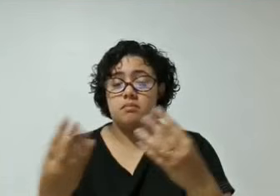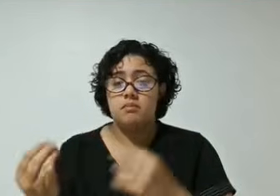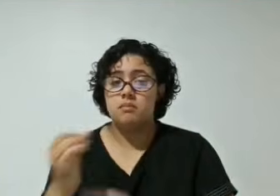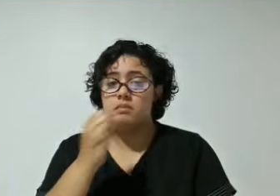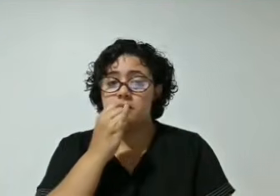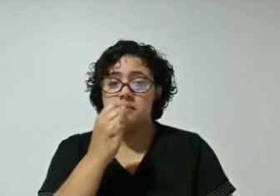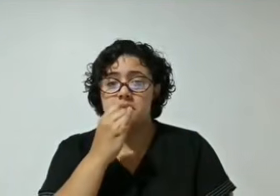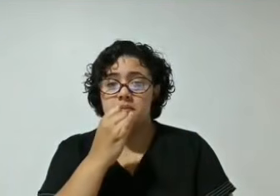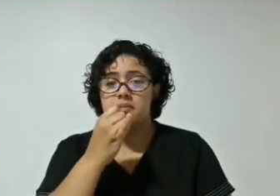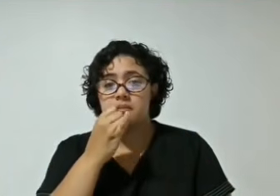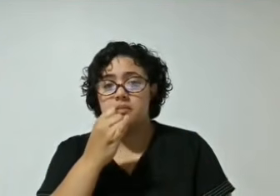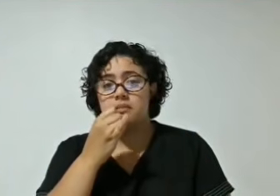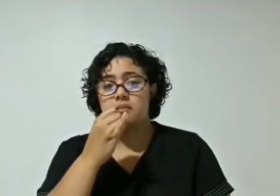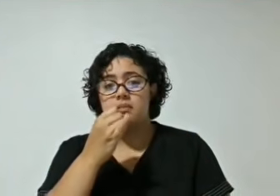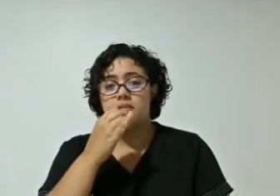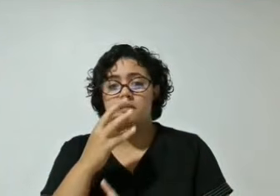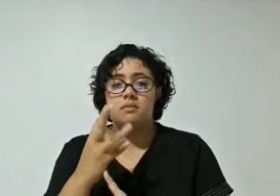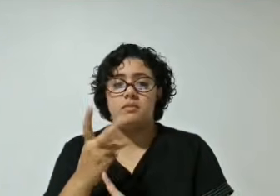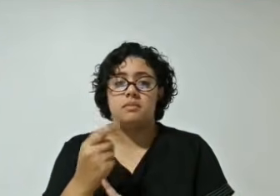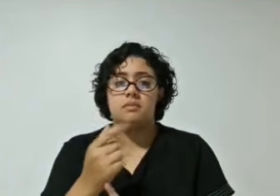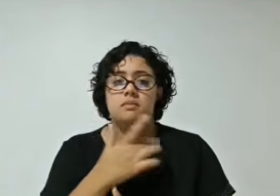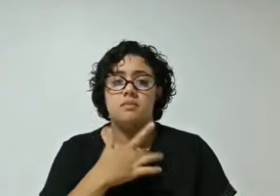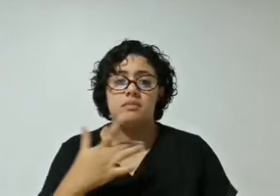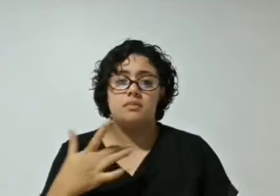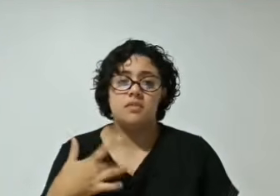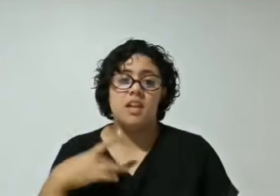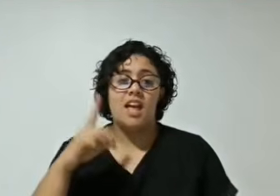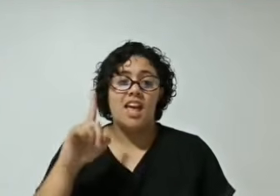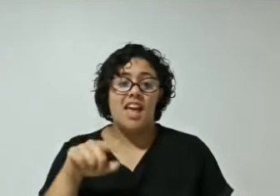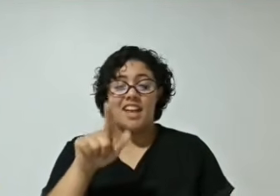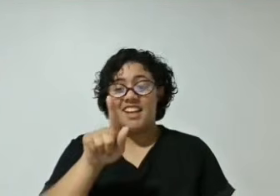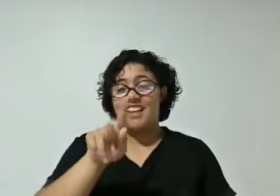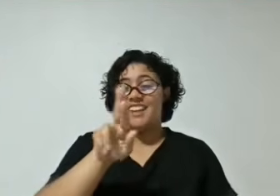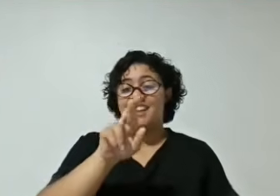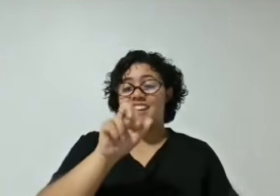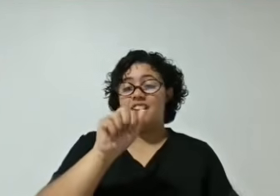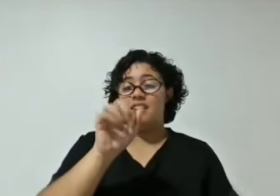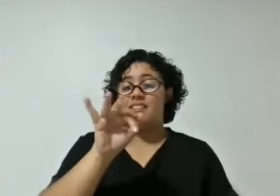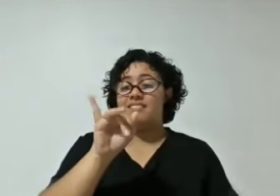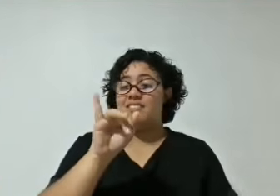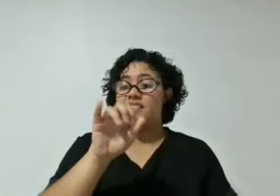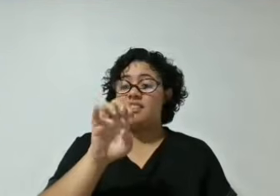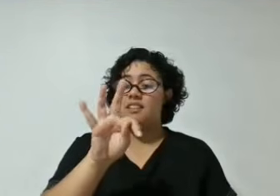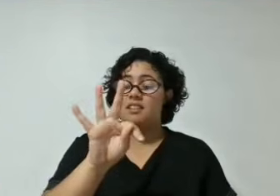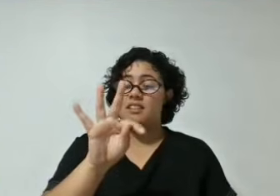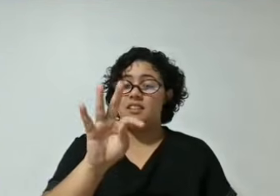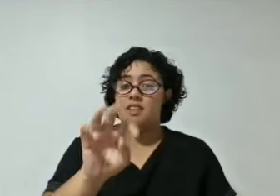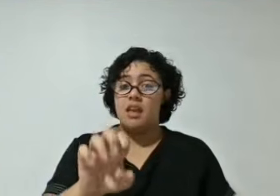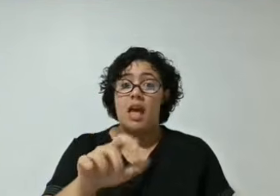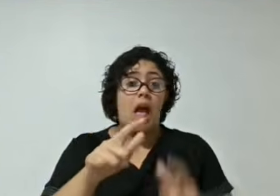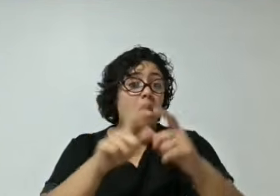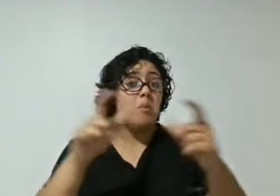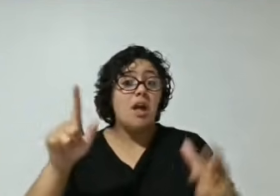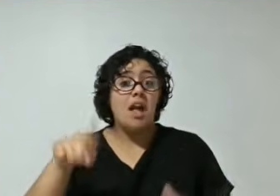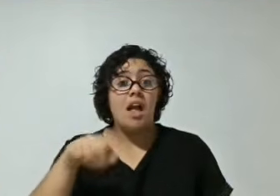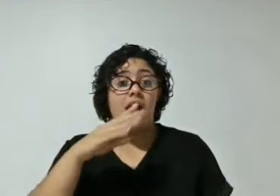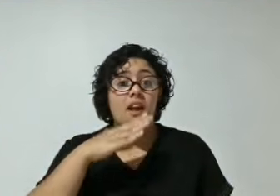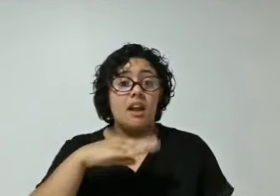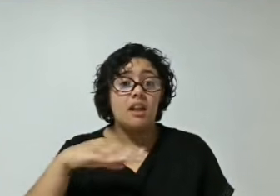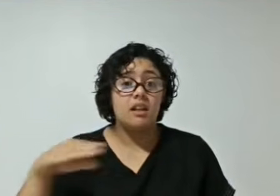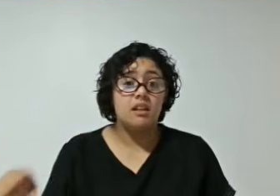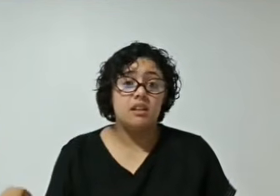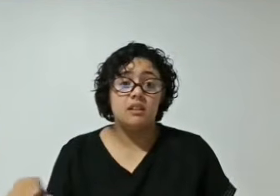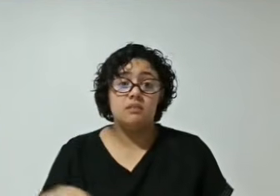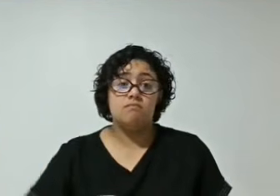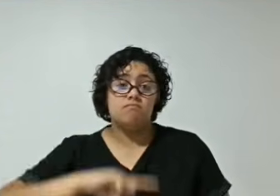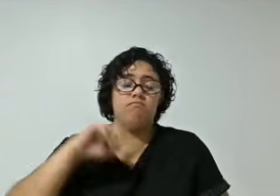nosso Arte da Saúde aqui, que é o grafite. A maioria são crianças com algum